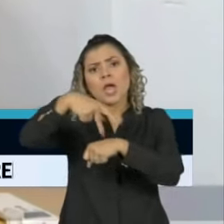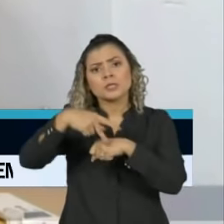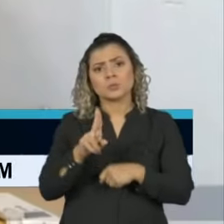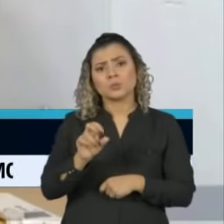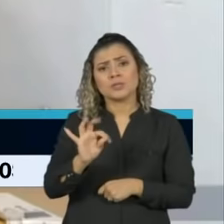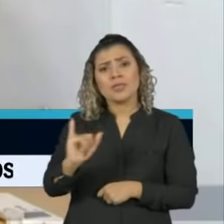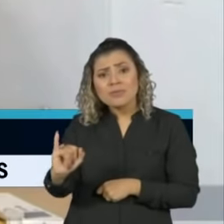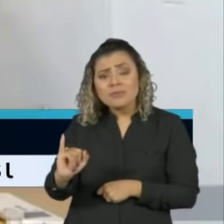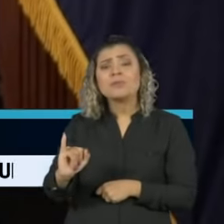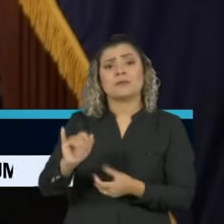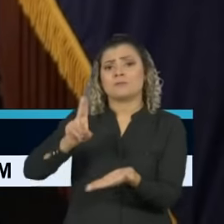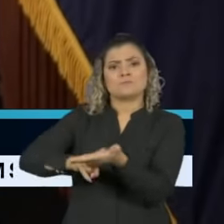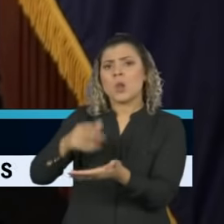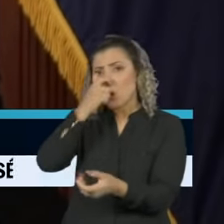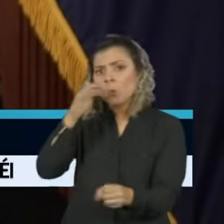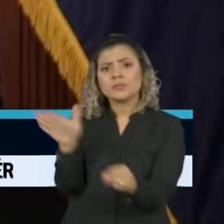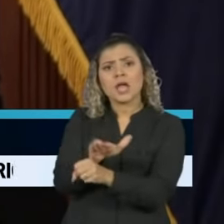UTIs lotadas.